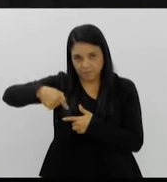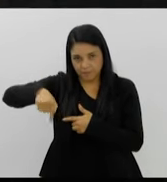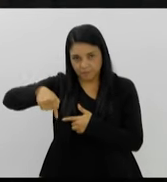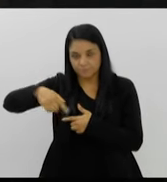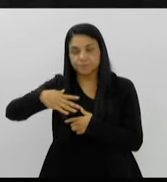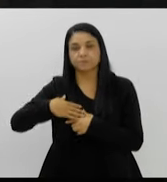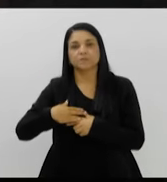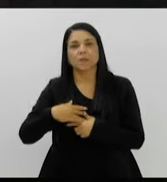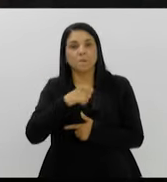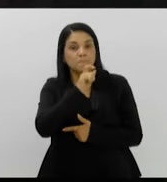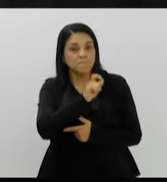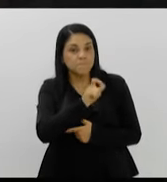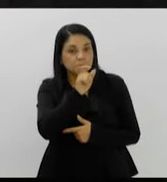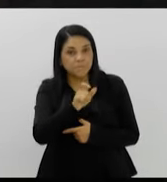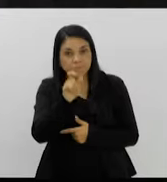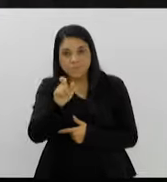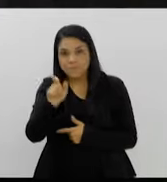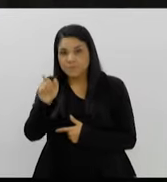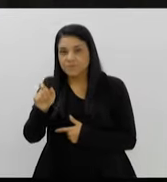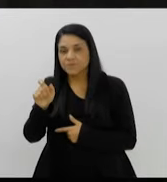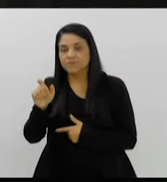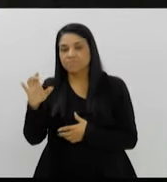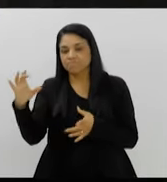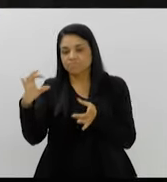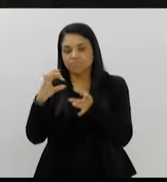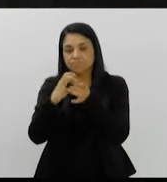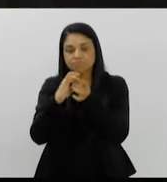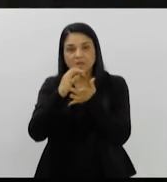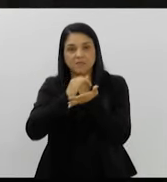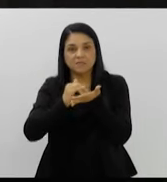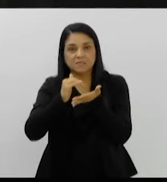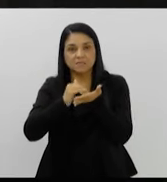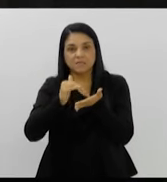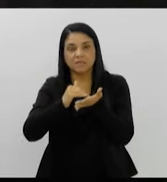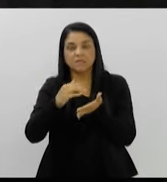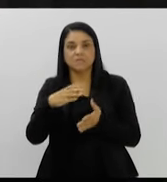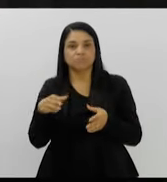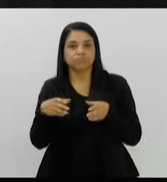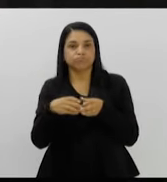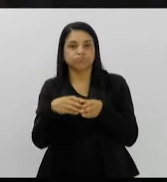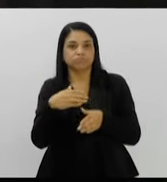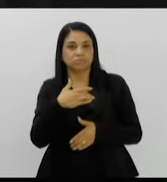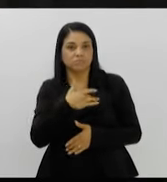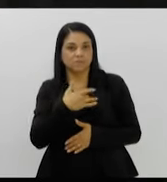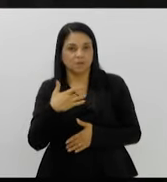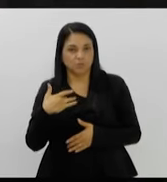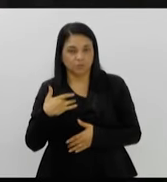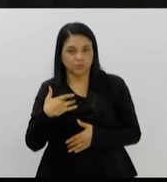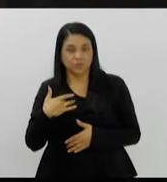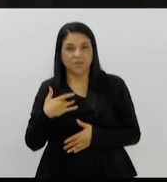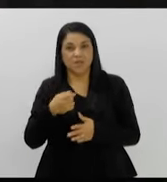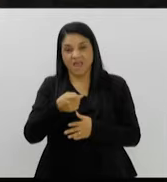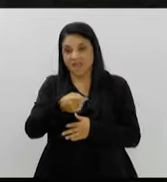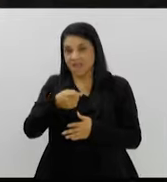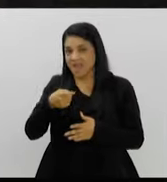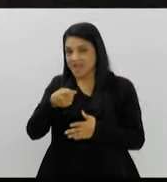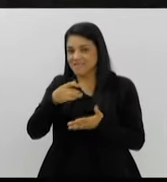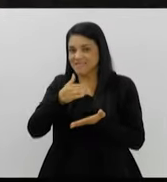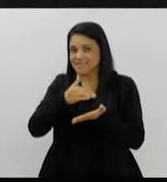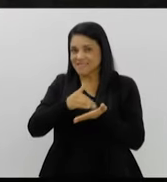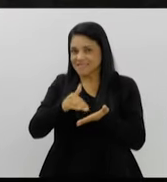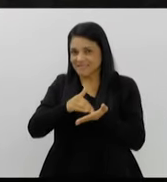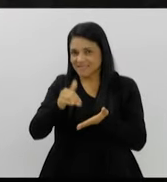pessoas ligadas à secretaria de saúde entre ela a ex-secretária de saúde